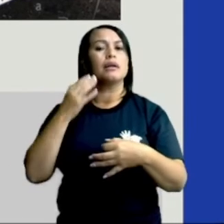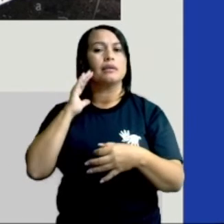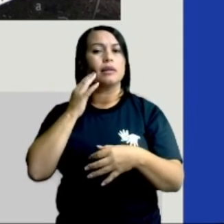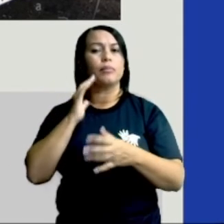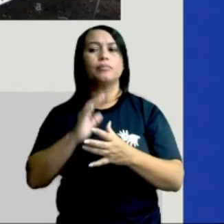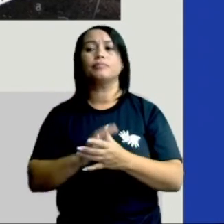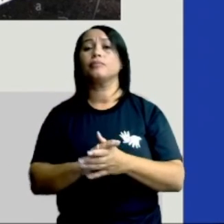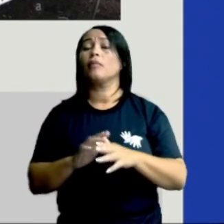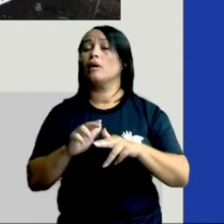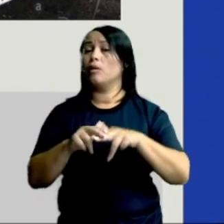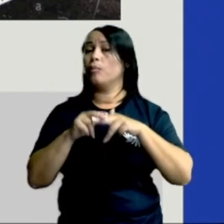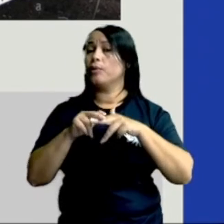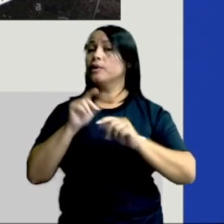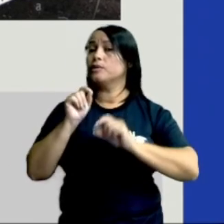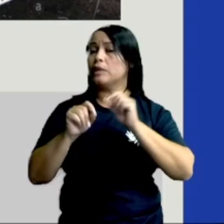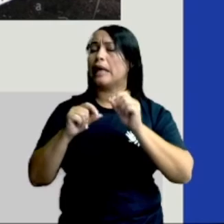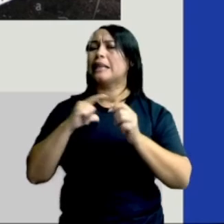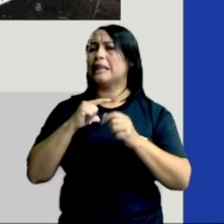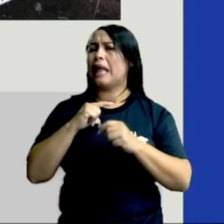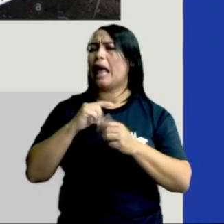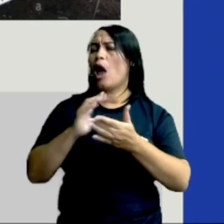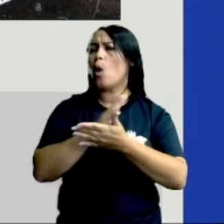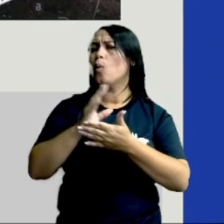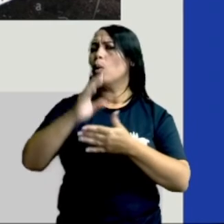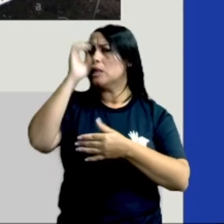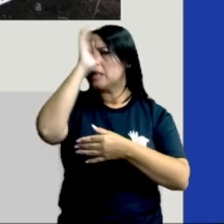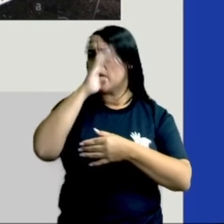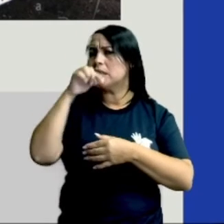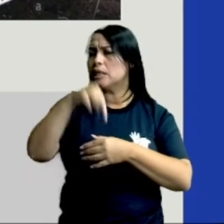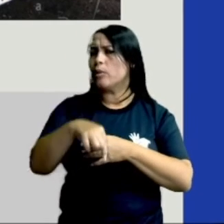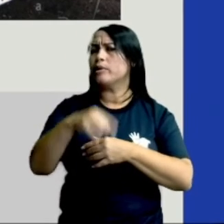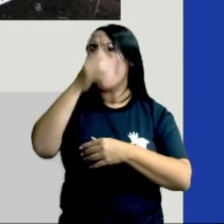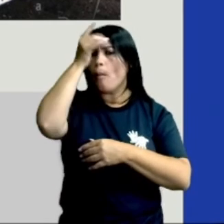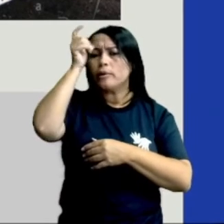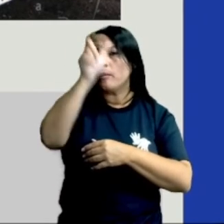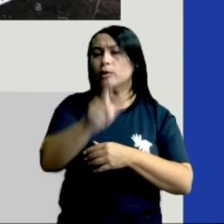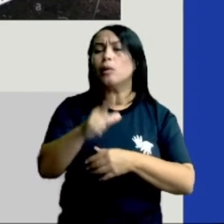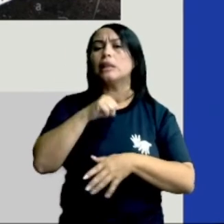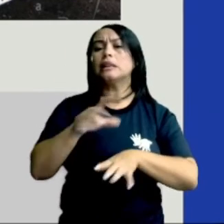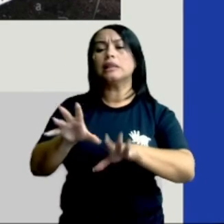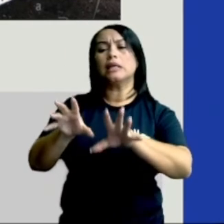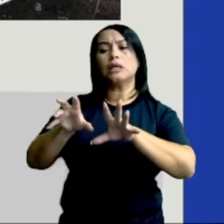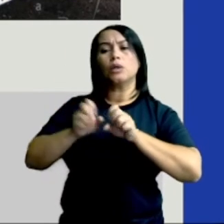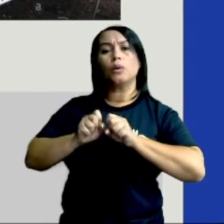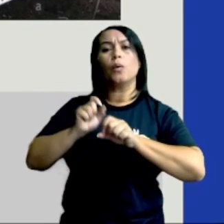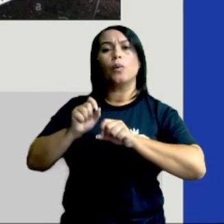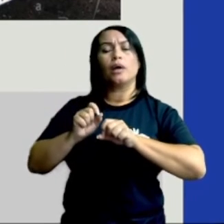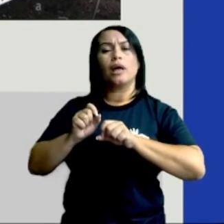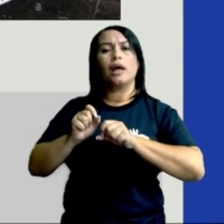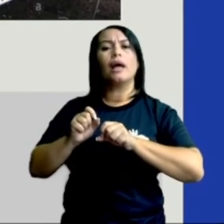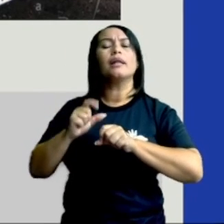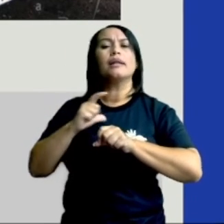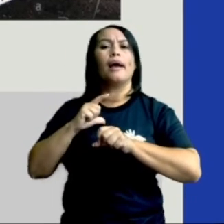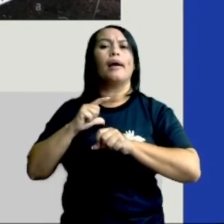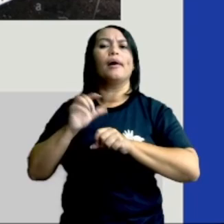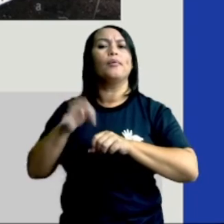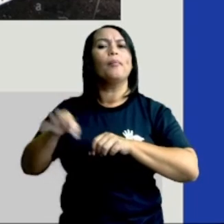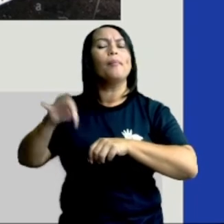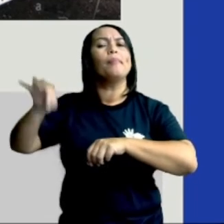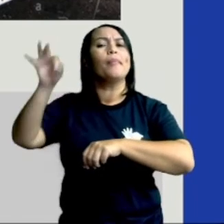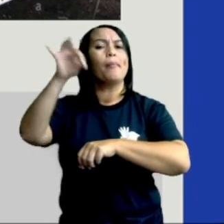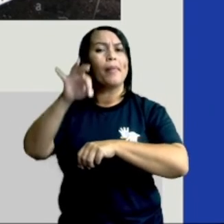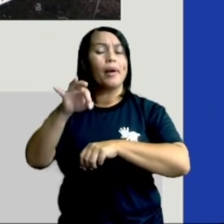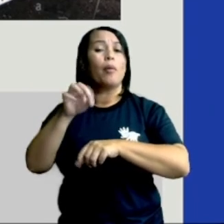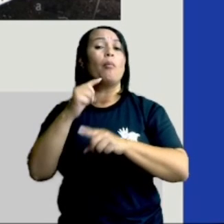alimentos. Então, existe até casos no Brasil de pessoas que adquiriram a doença de Chagas em regiões que não existia o besouro do barbeiro,